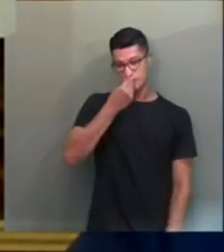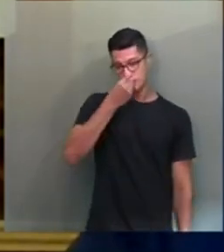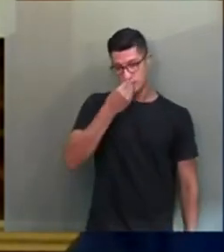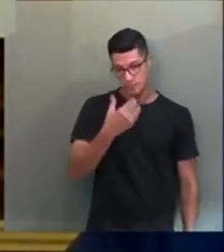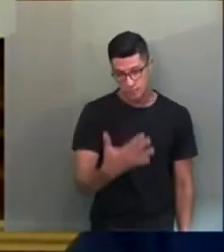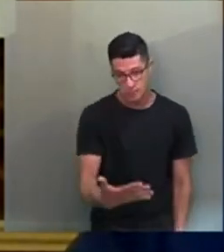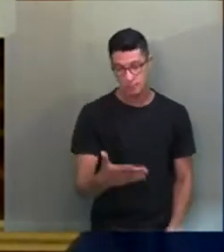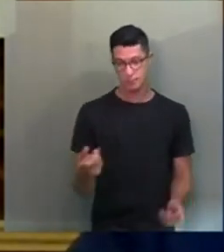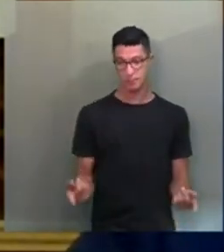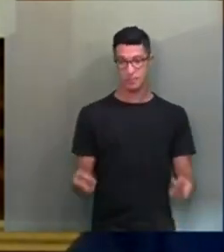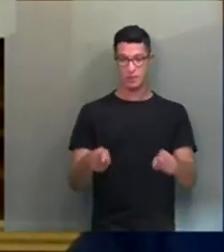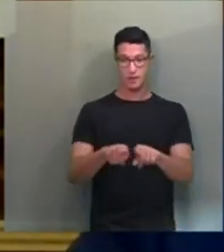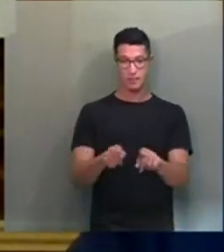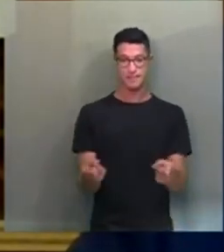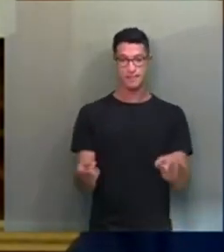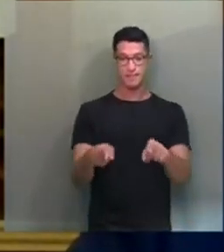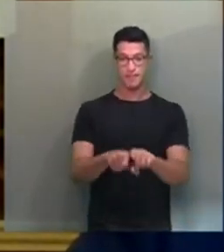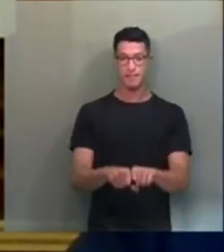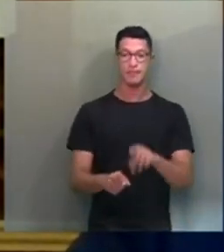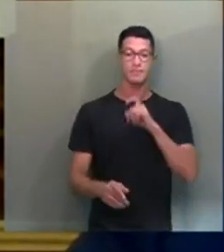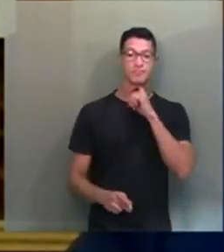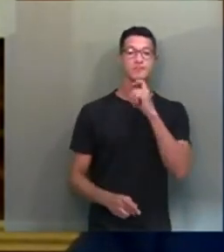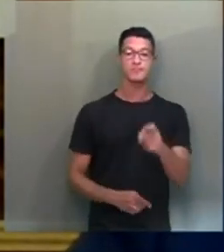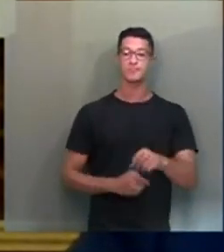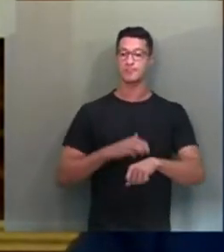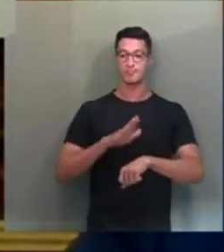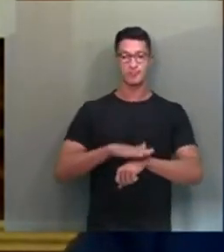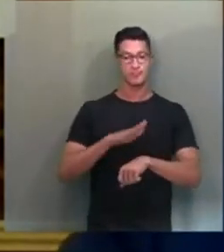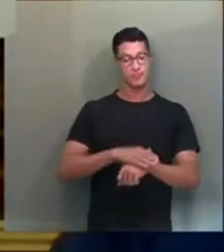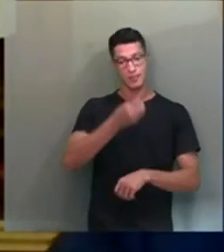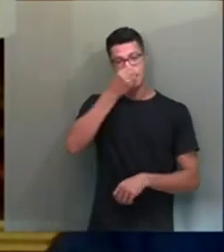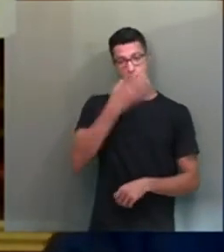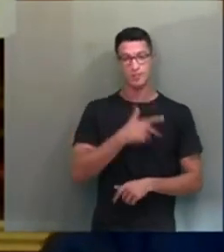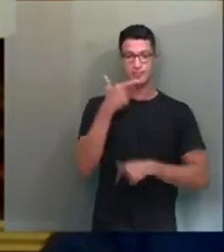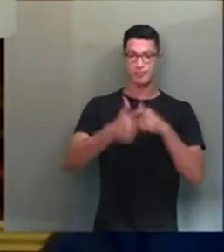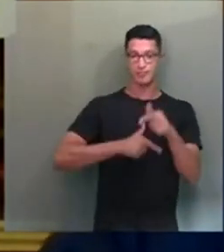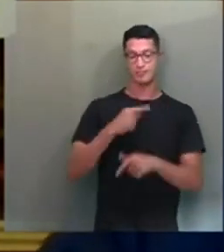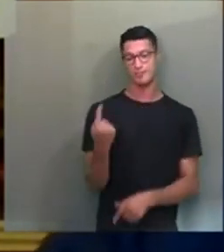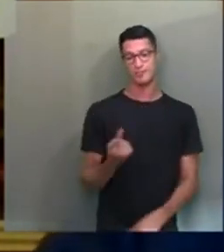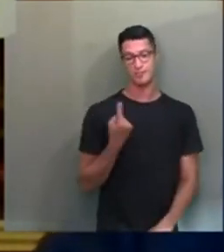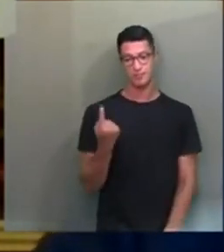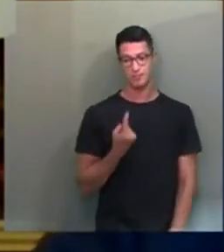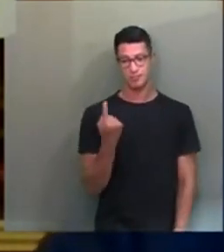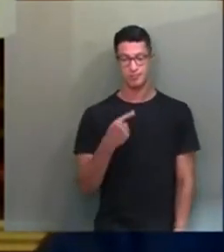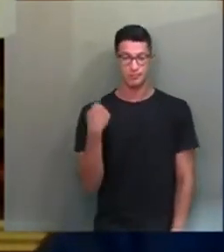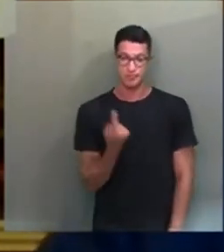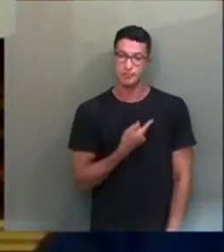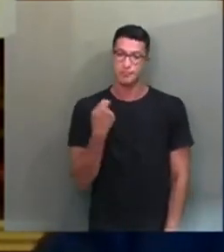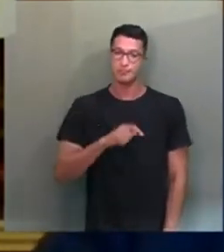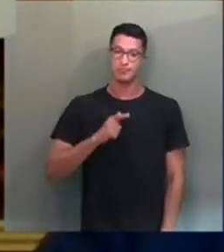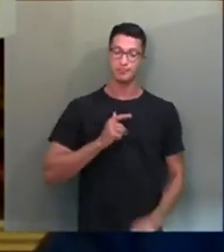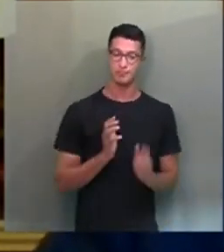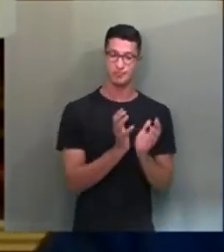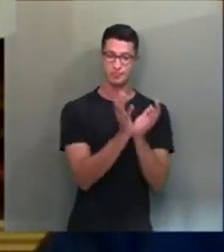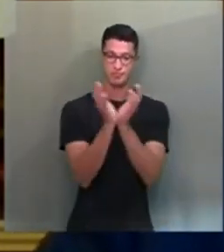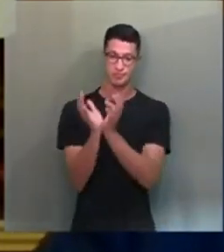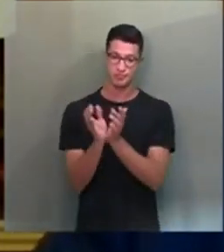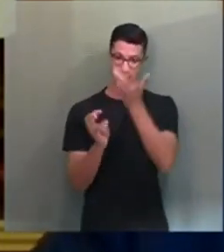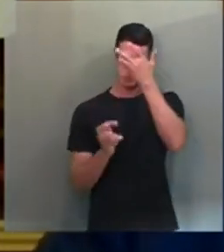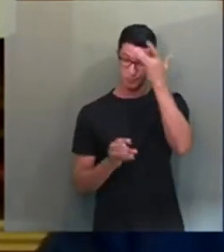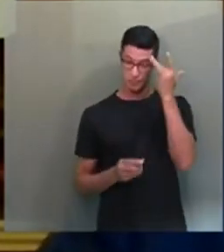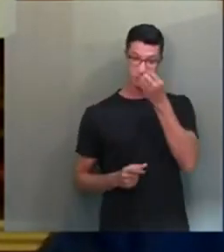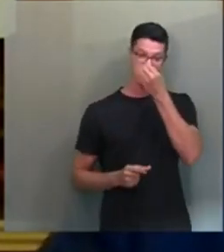de parceria. Ninguém faz um bom trabalho sozinho. Nós temos que ter equipes,